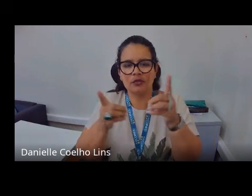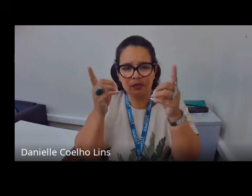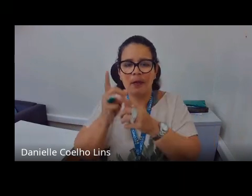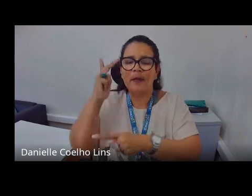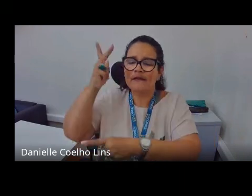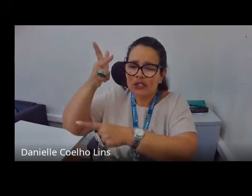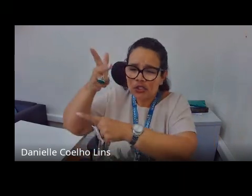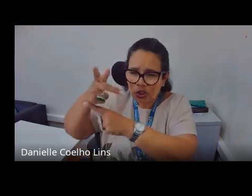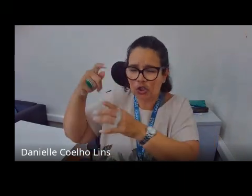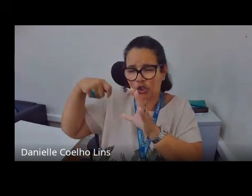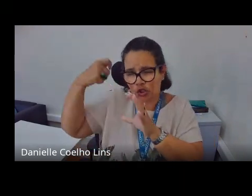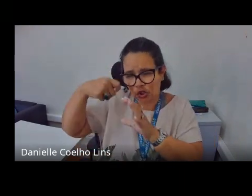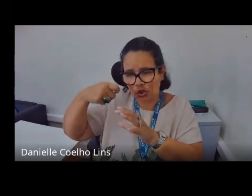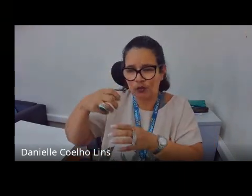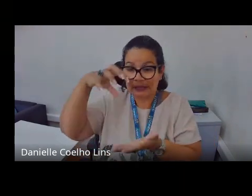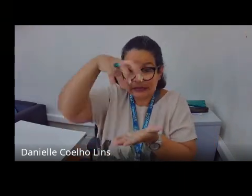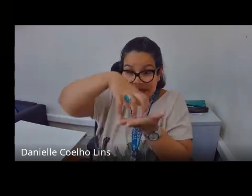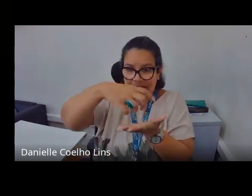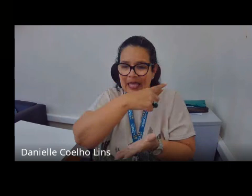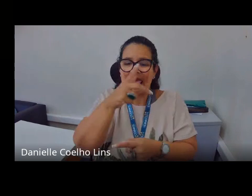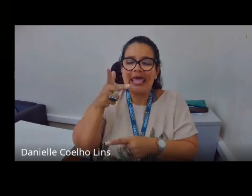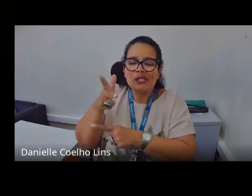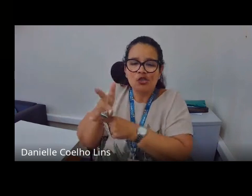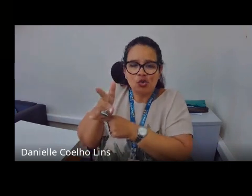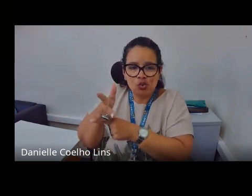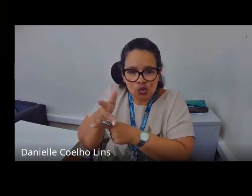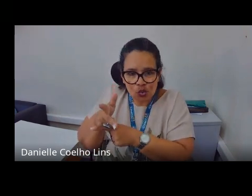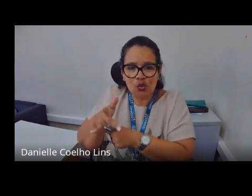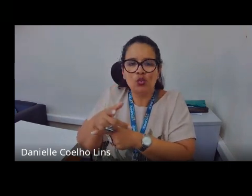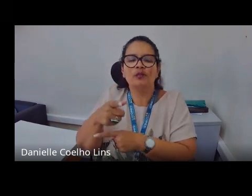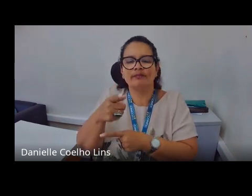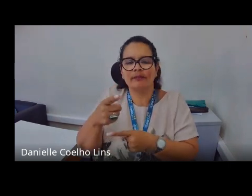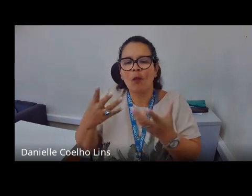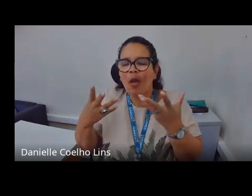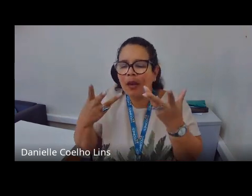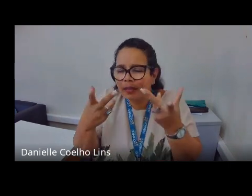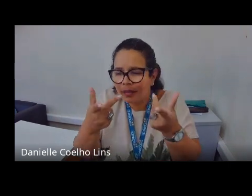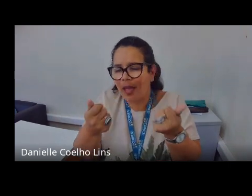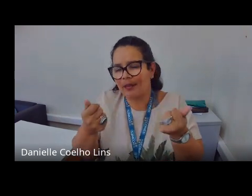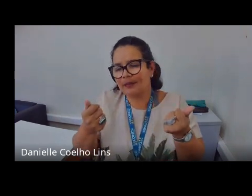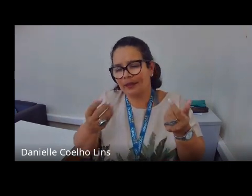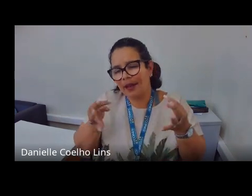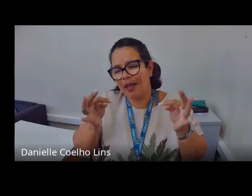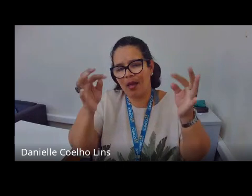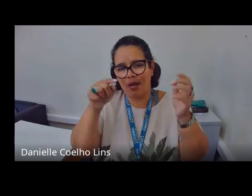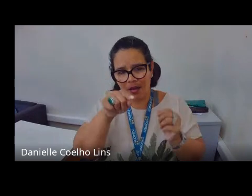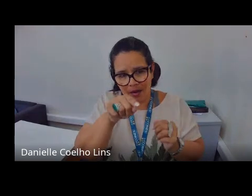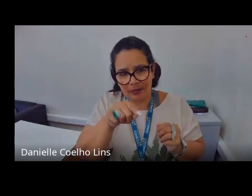A gente tem um maravilhoso material didático, onde a gente gravou os materiais com